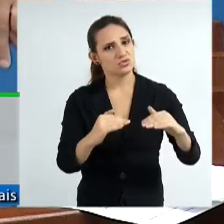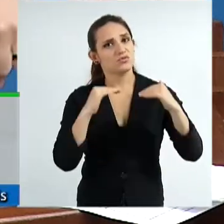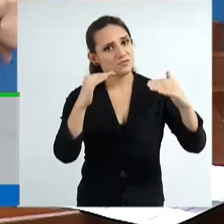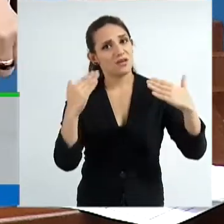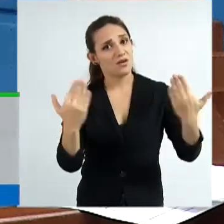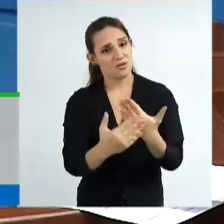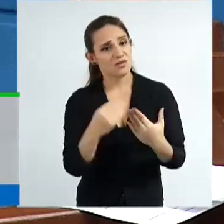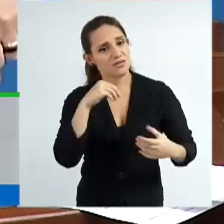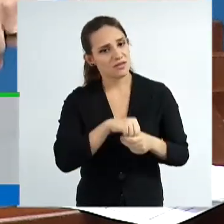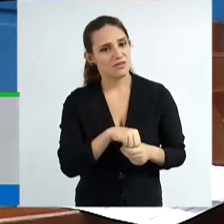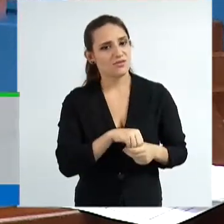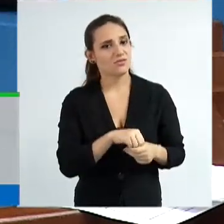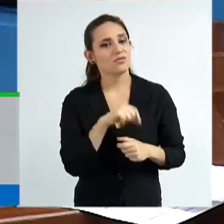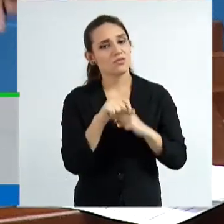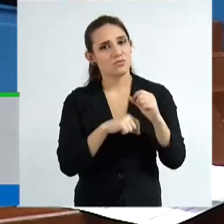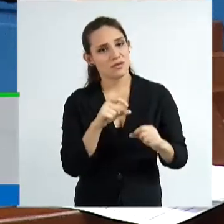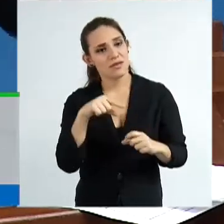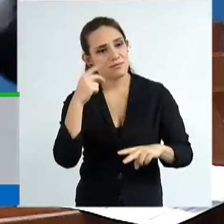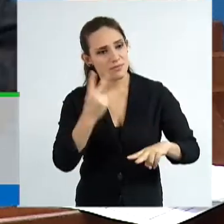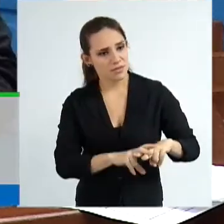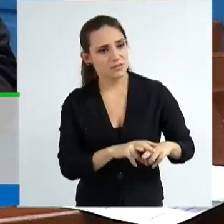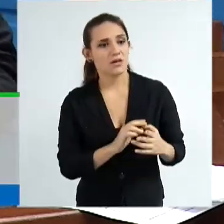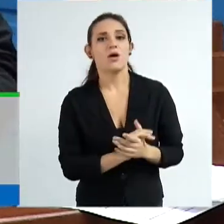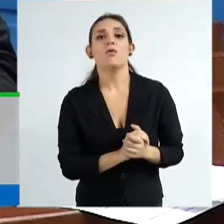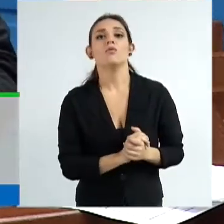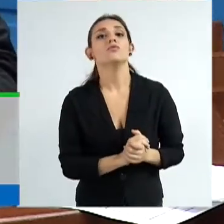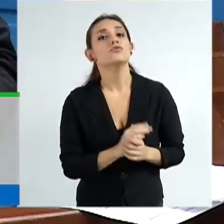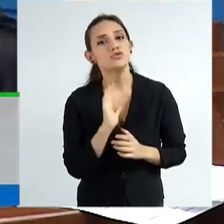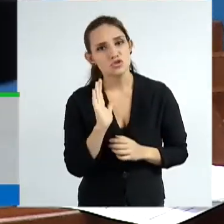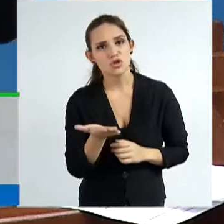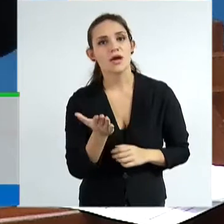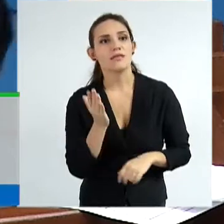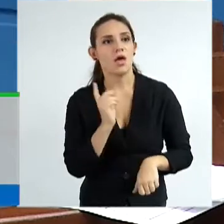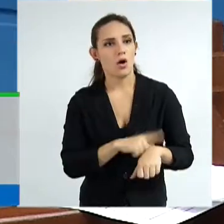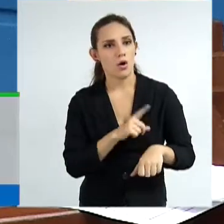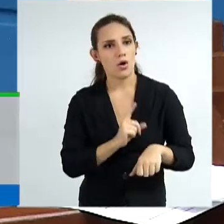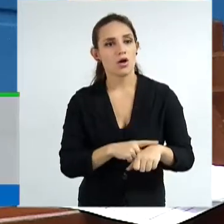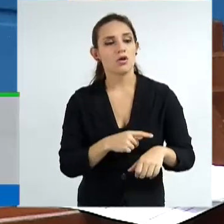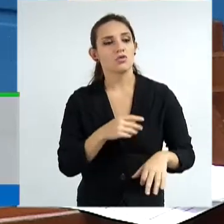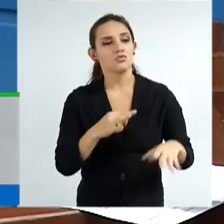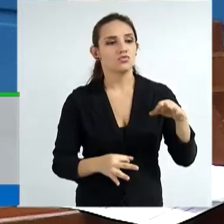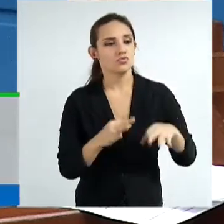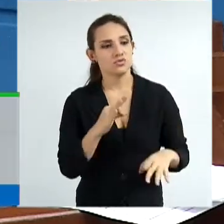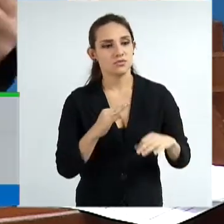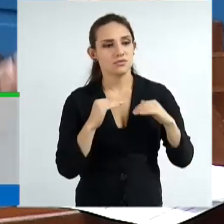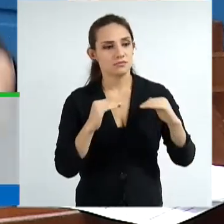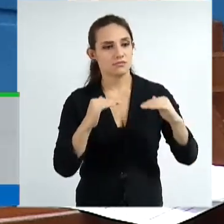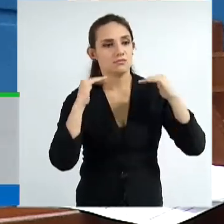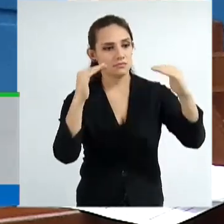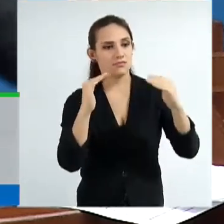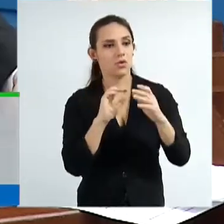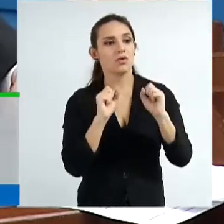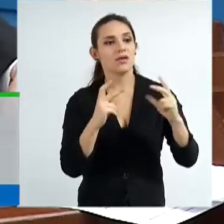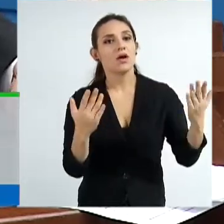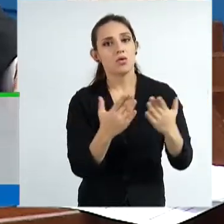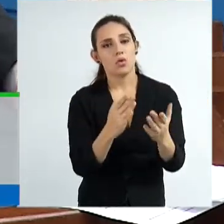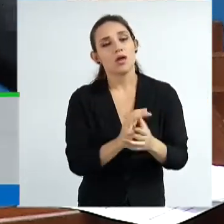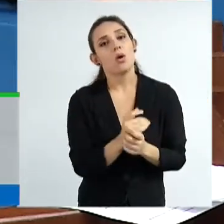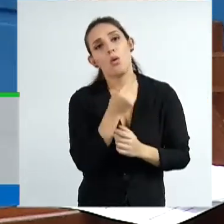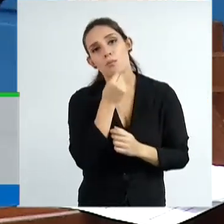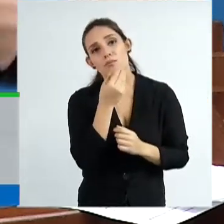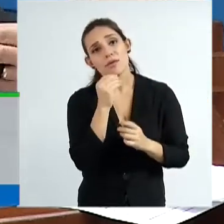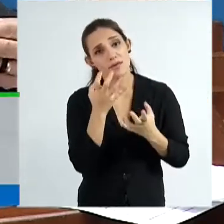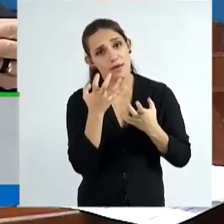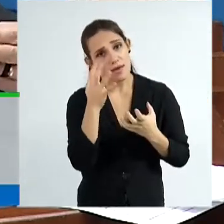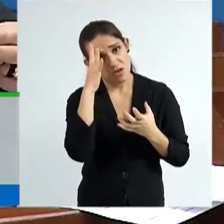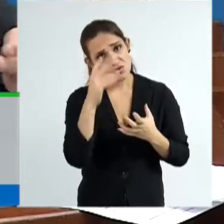dele, que prisão vai acontecer depois do julgamento em segunda instância. Quer dizer, ele quer legalizar